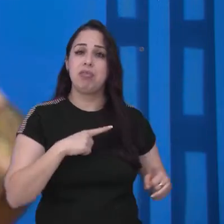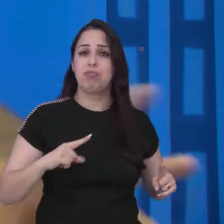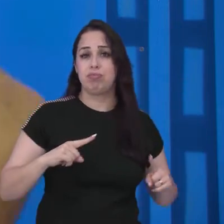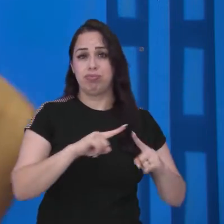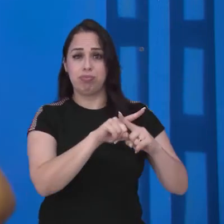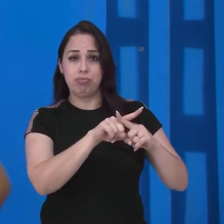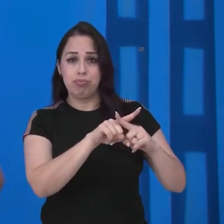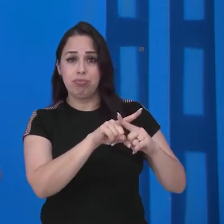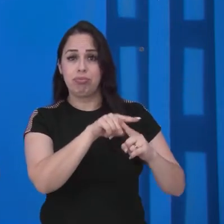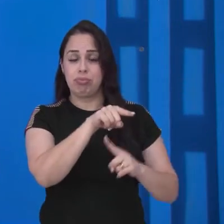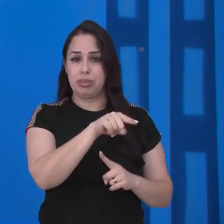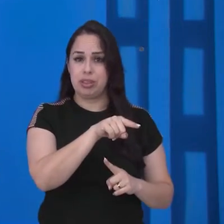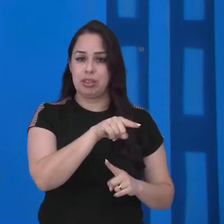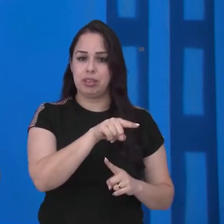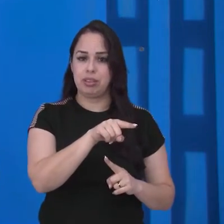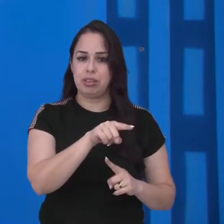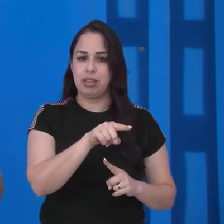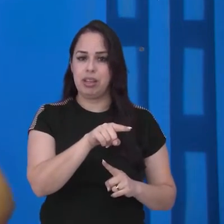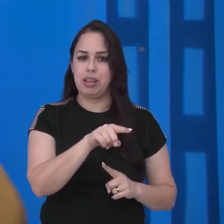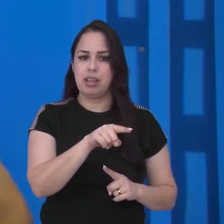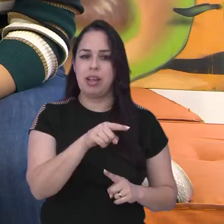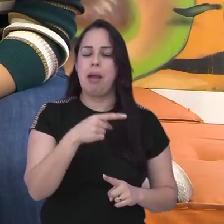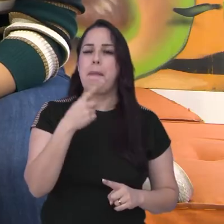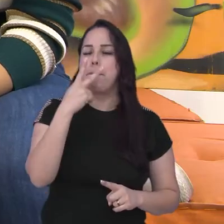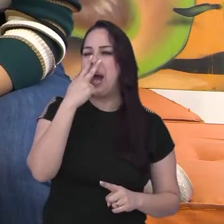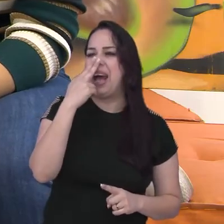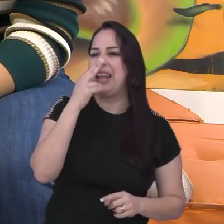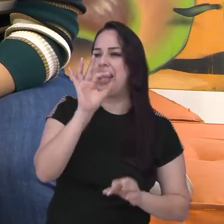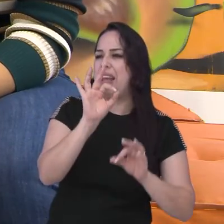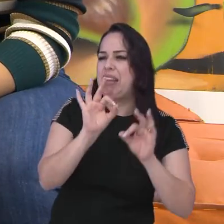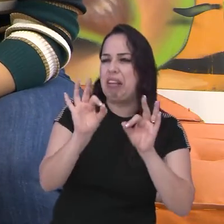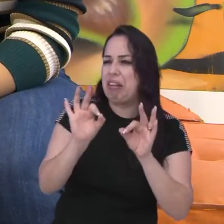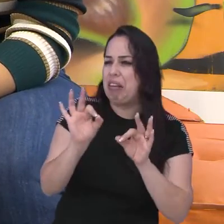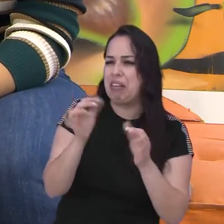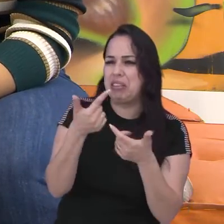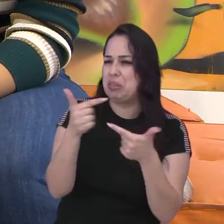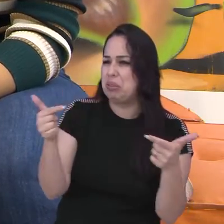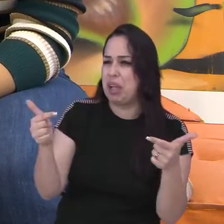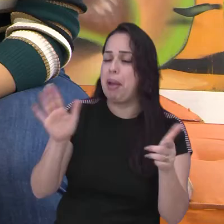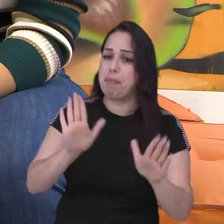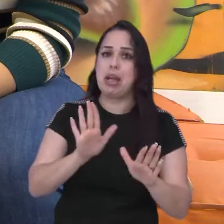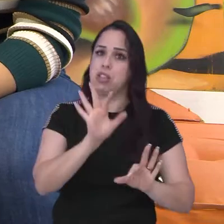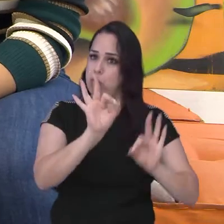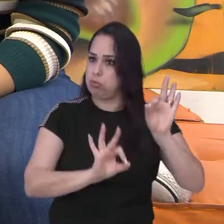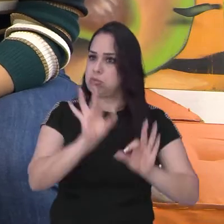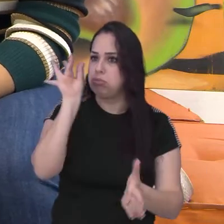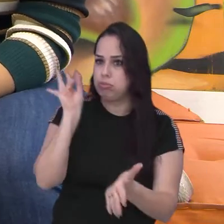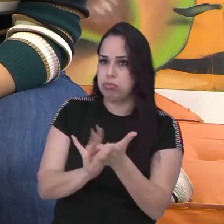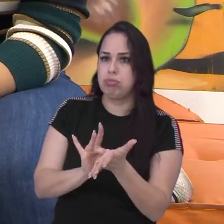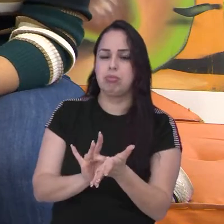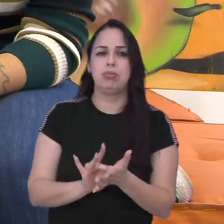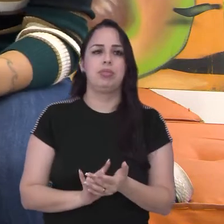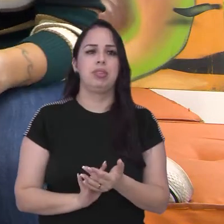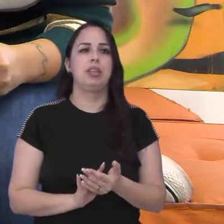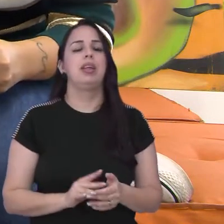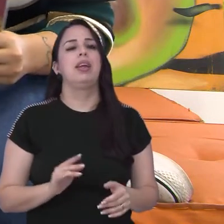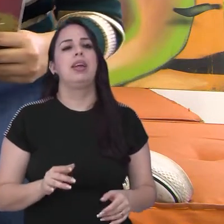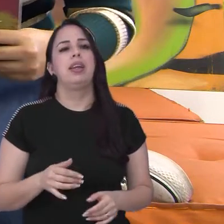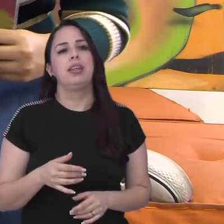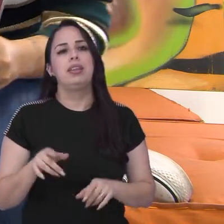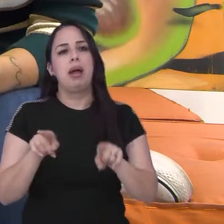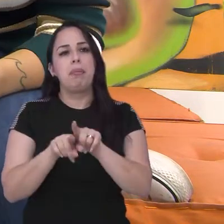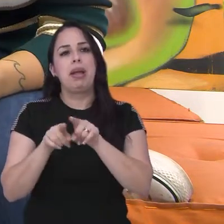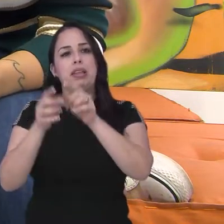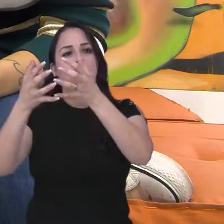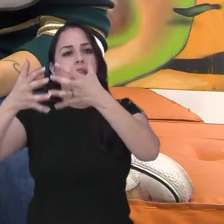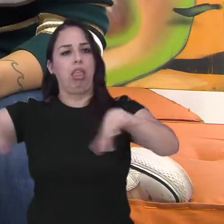que acontece lá, que parece que é desorganizado, mas é super organizado. Esse trabalho de descentralizar,